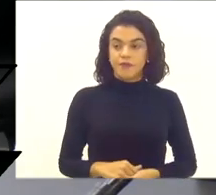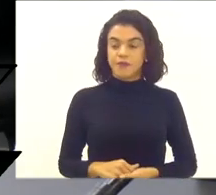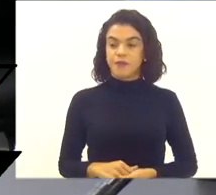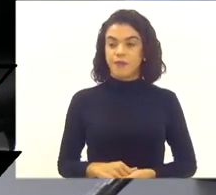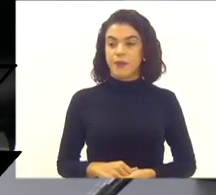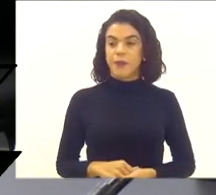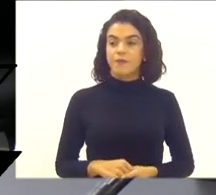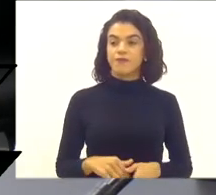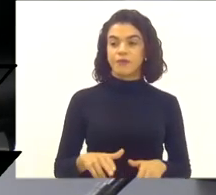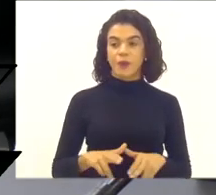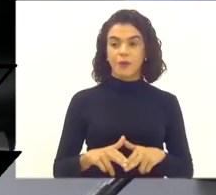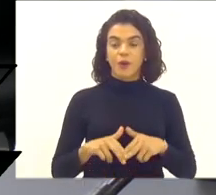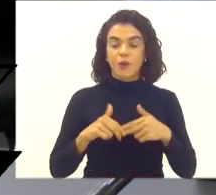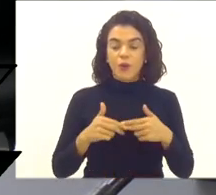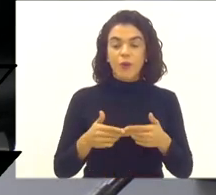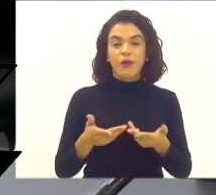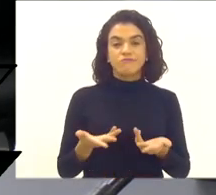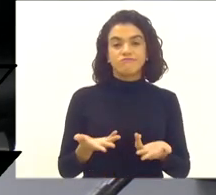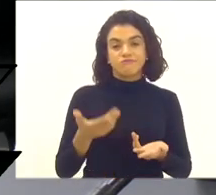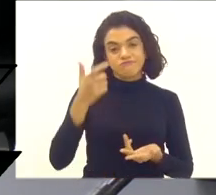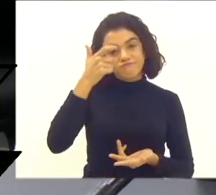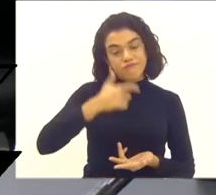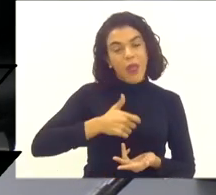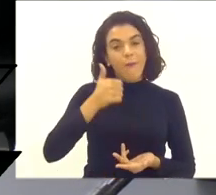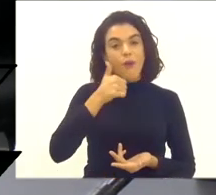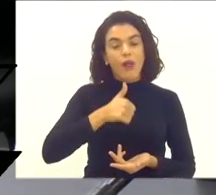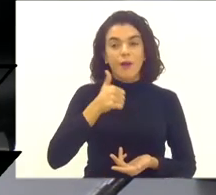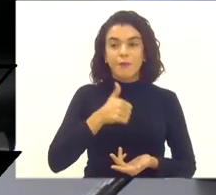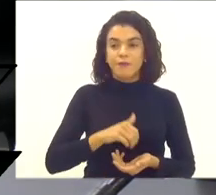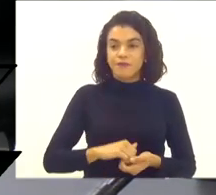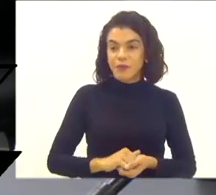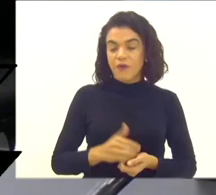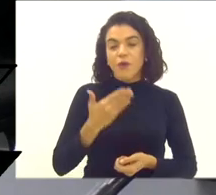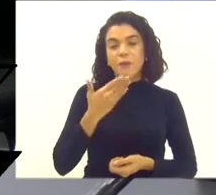pelo fato pelo simples fato dela ser mulher